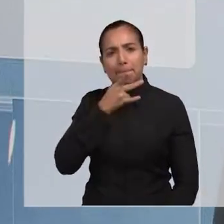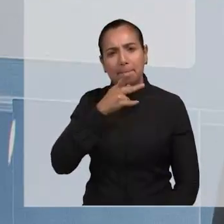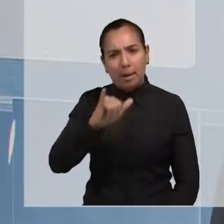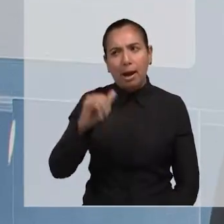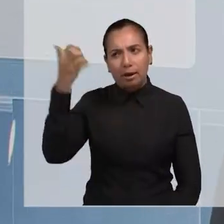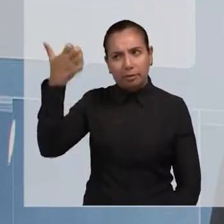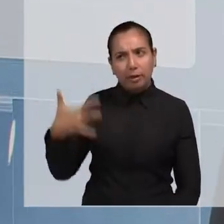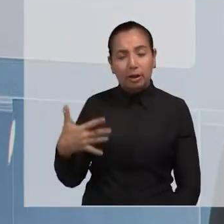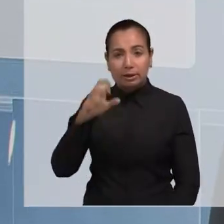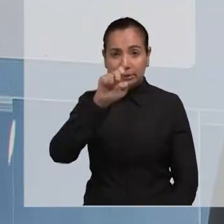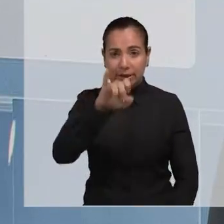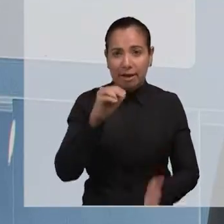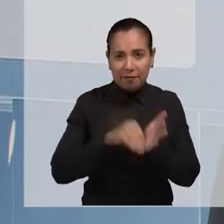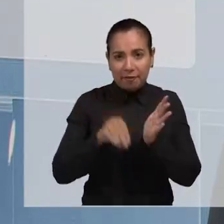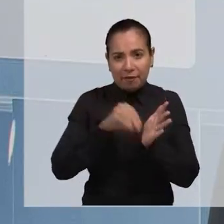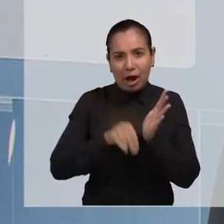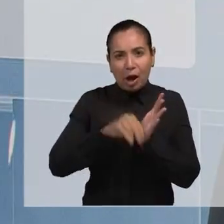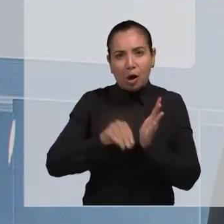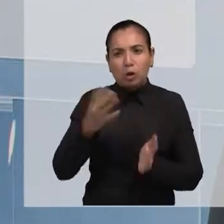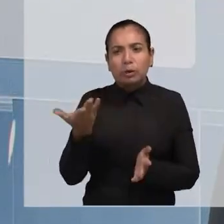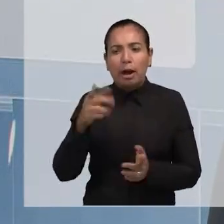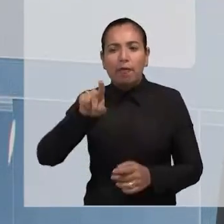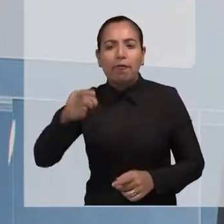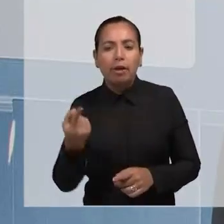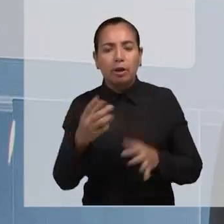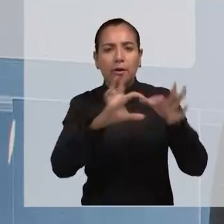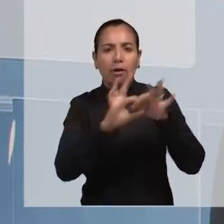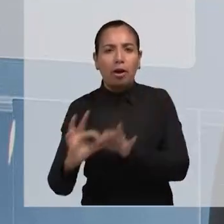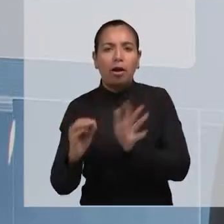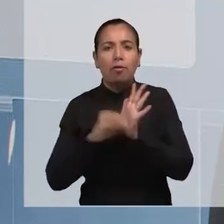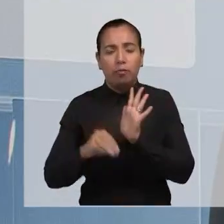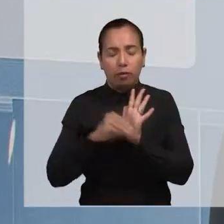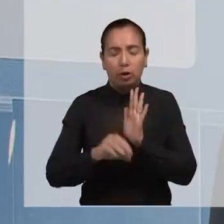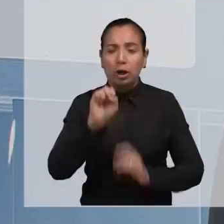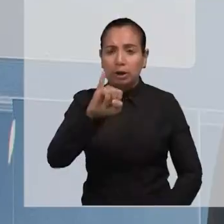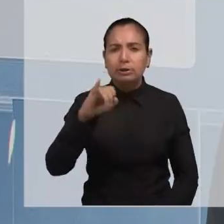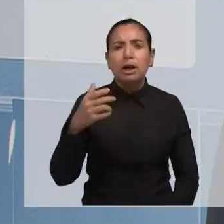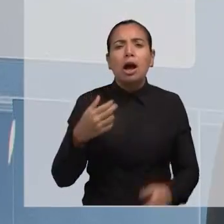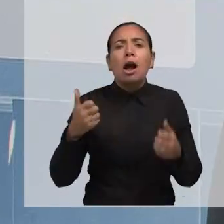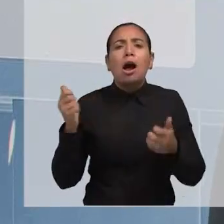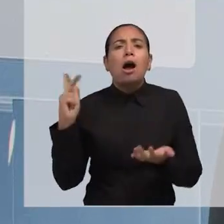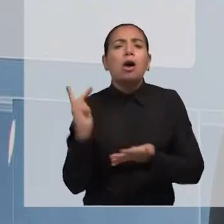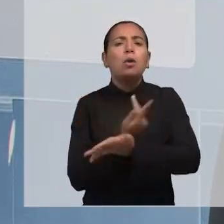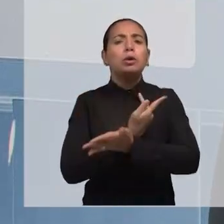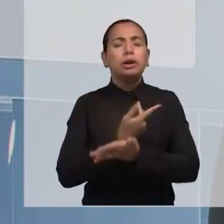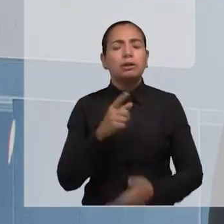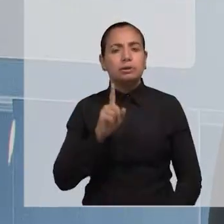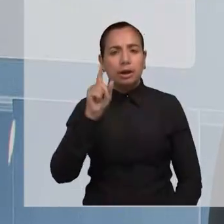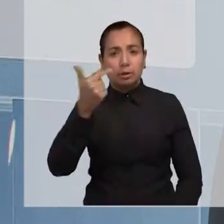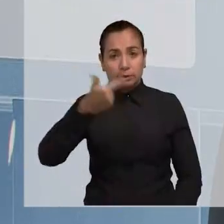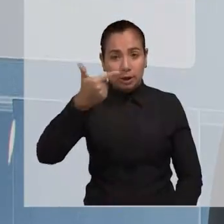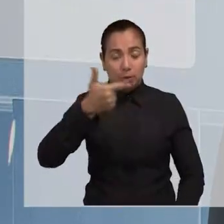numa frase. Houve um período, dizem que aconteceu isso na Segunda Guerra Mundial, um general